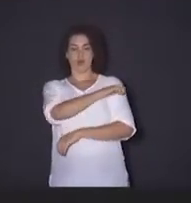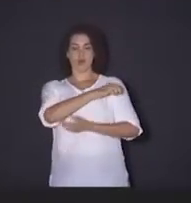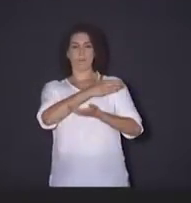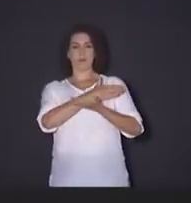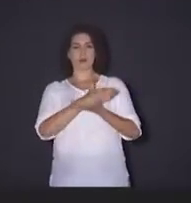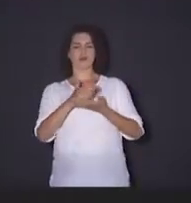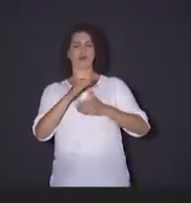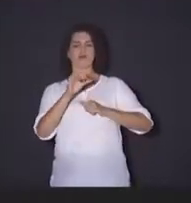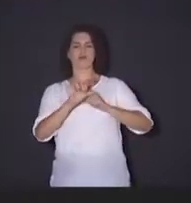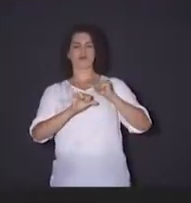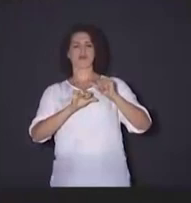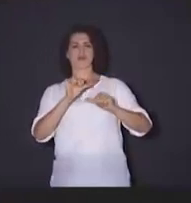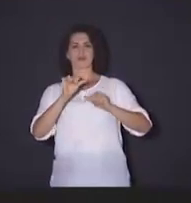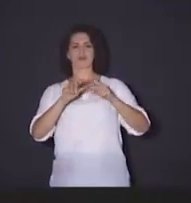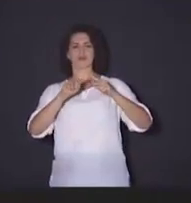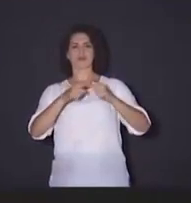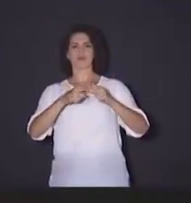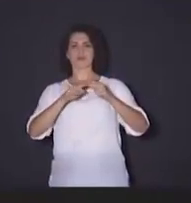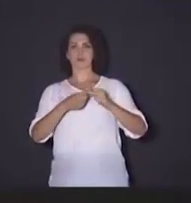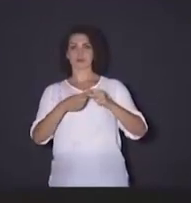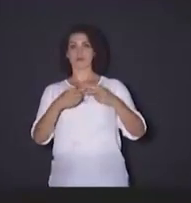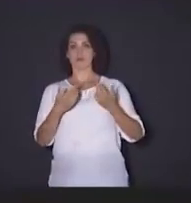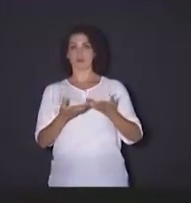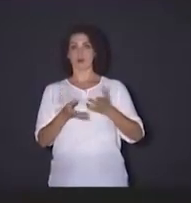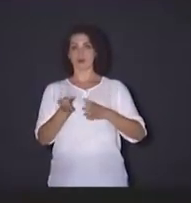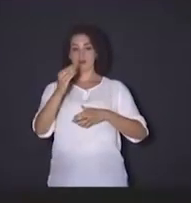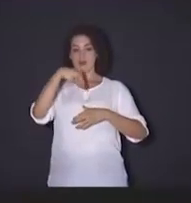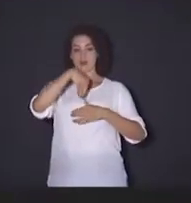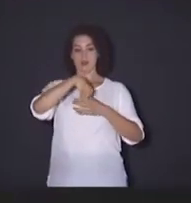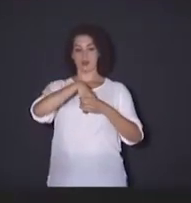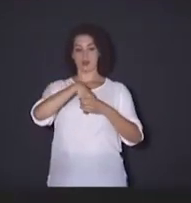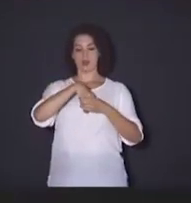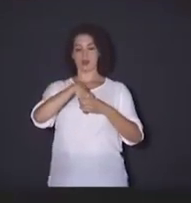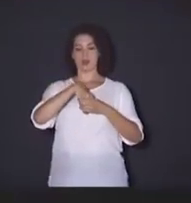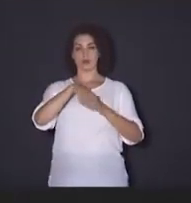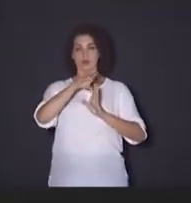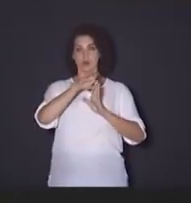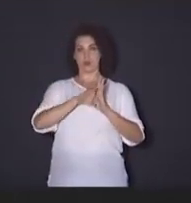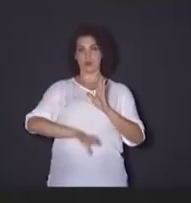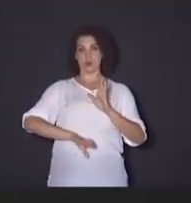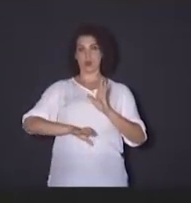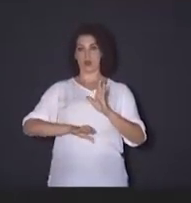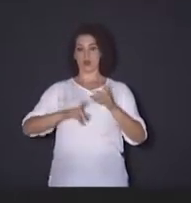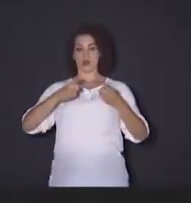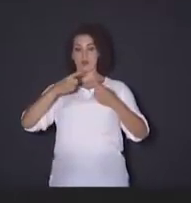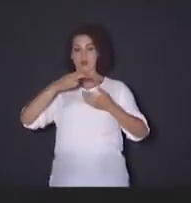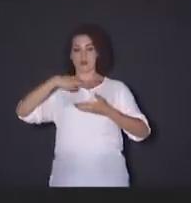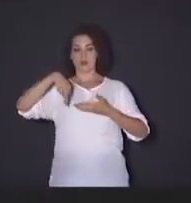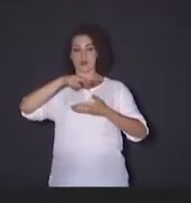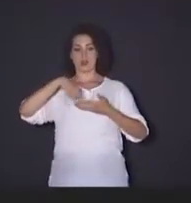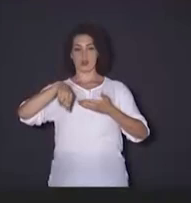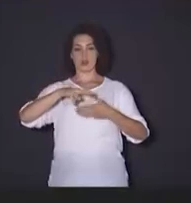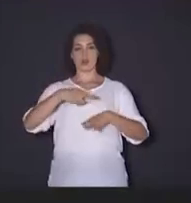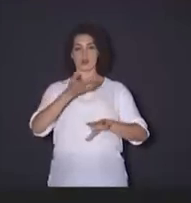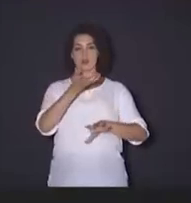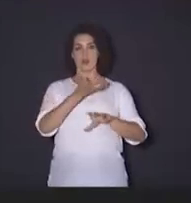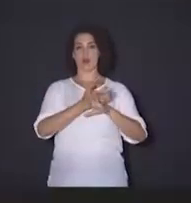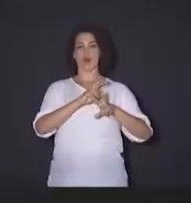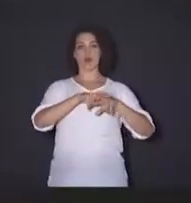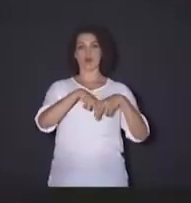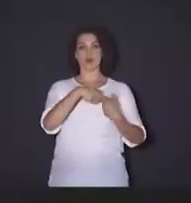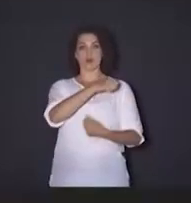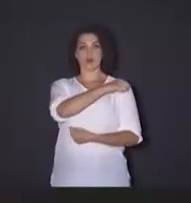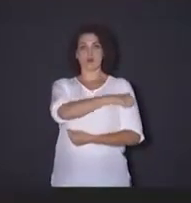reforma. Uma das coisas é botar dança no currículo obrigatório, por causa da relação da